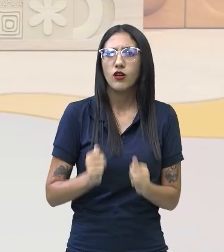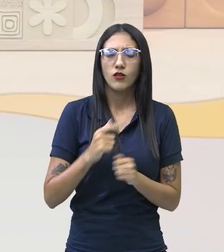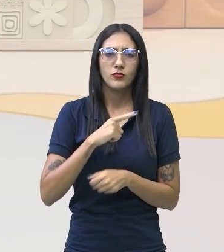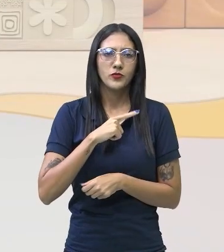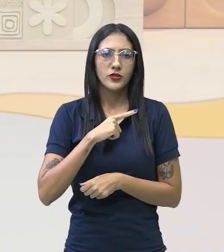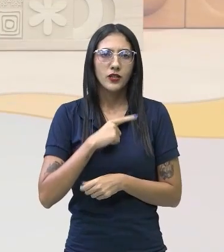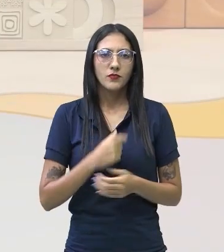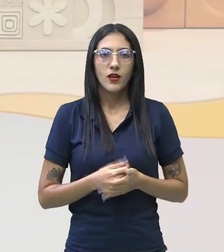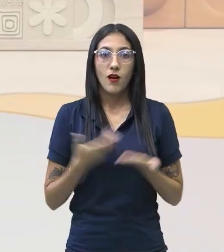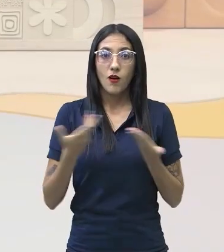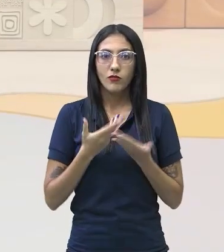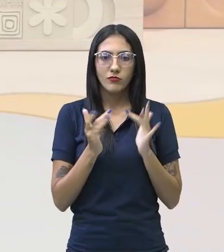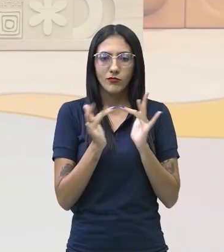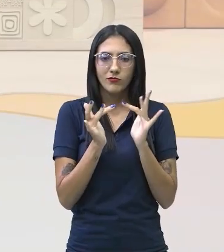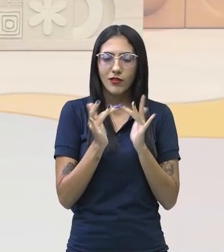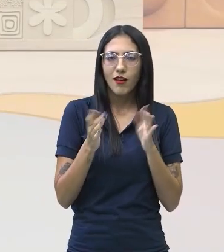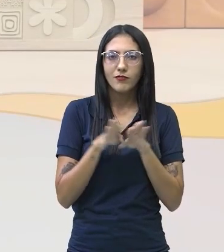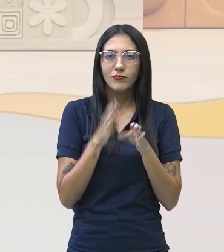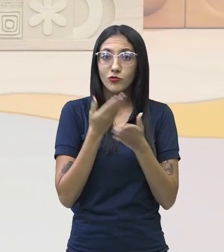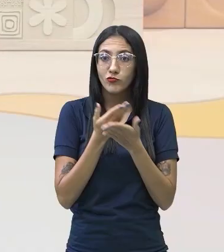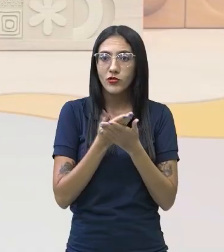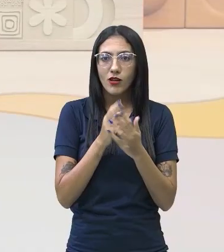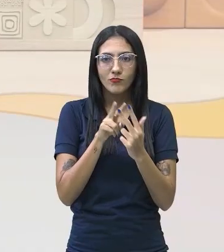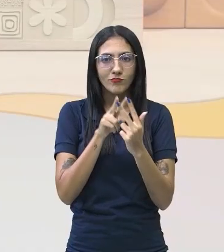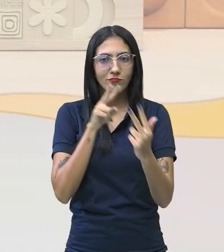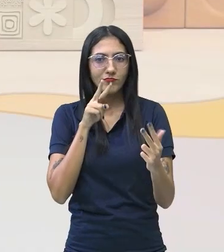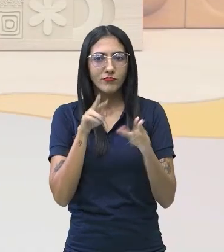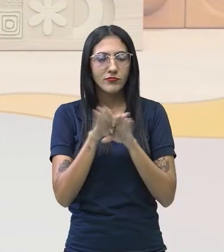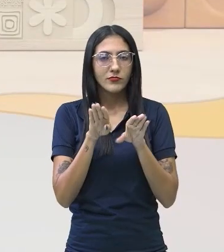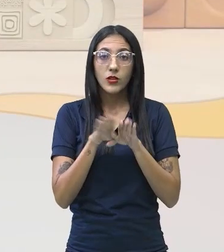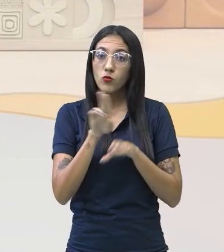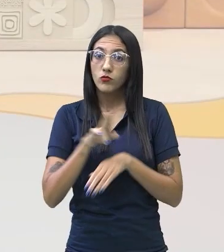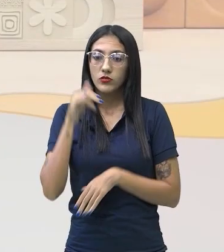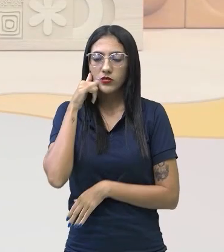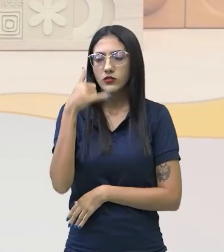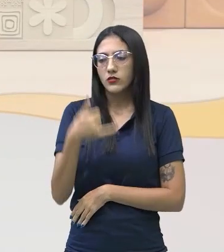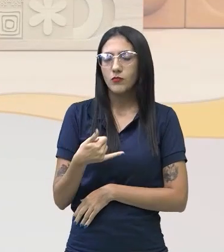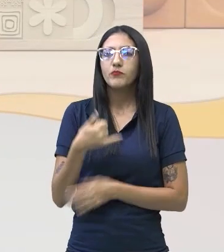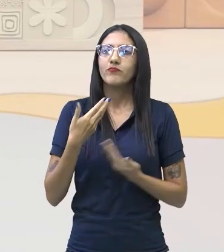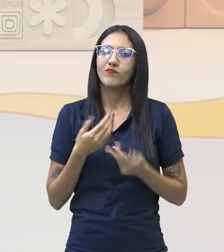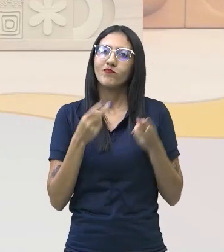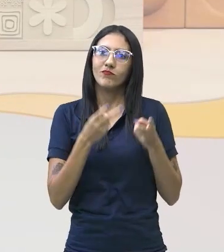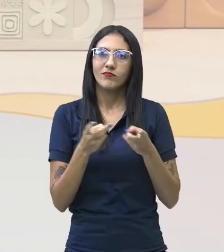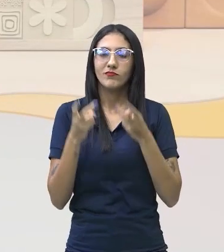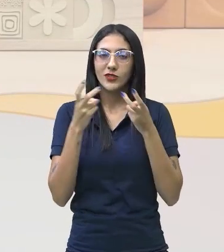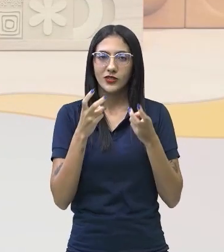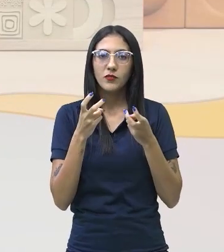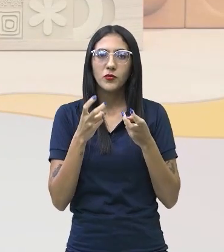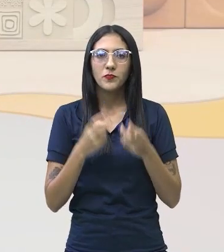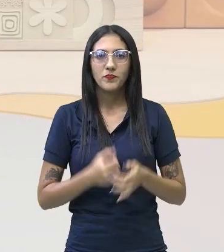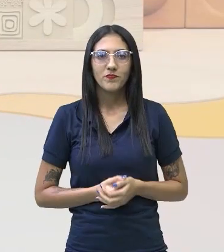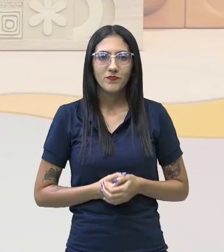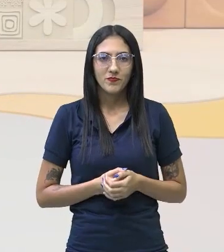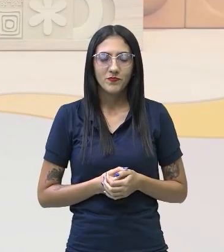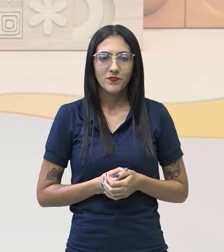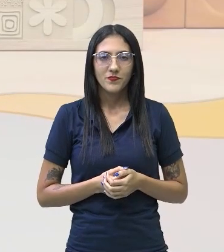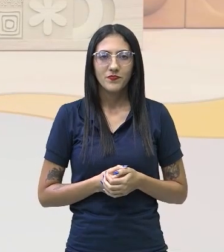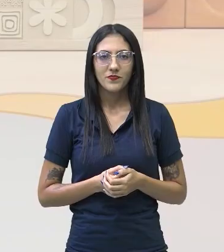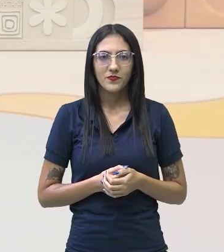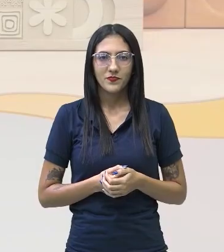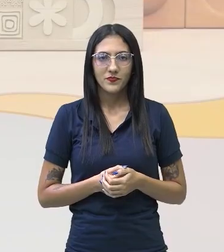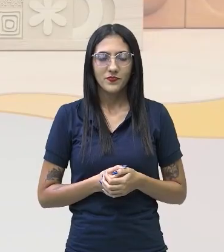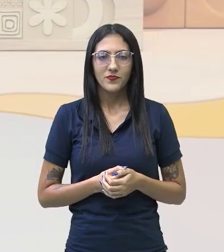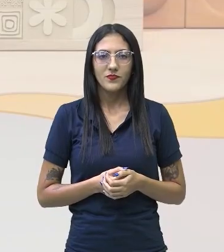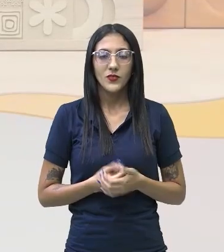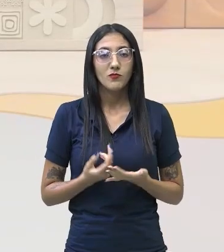gente consegue, inclusive, assistir aula hoje em dia, então, através dos telefones. Então, percebam, né, como se vê. Há, então, aí, né,